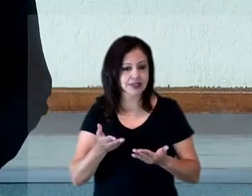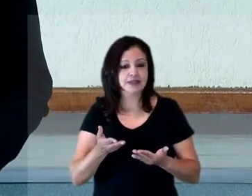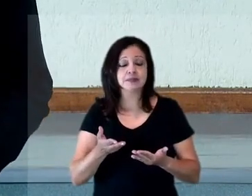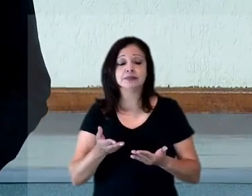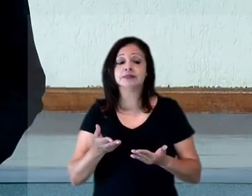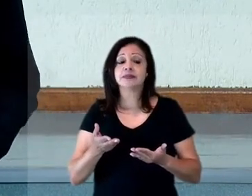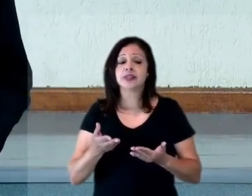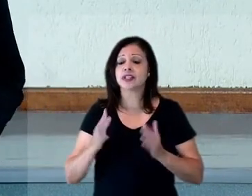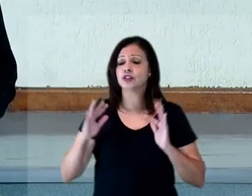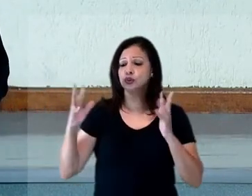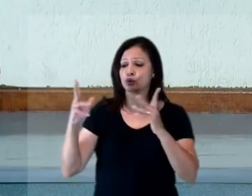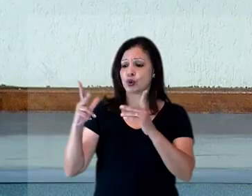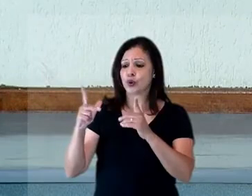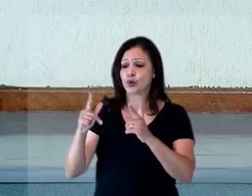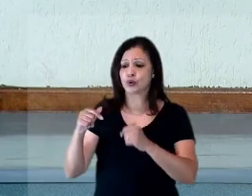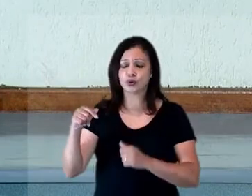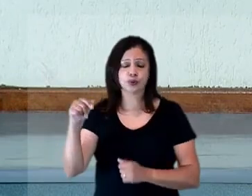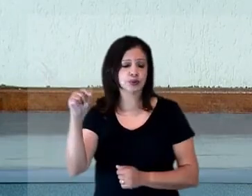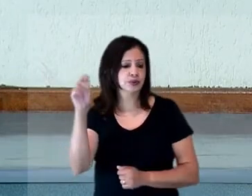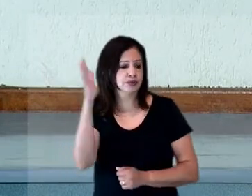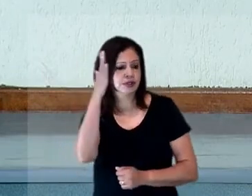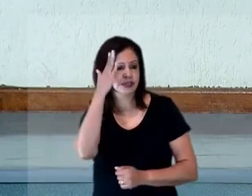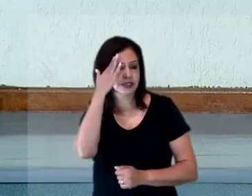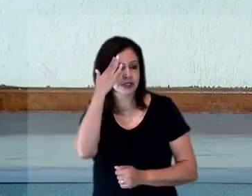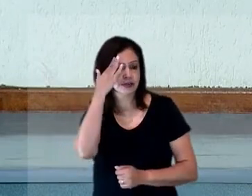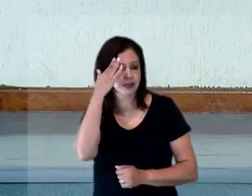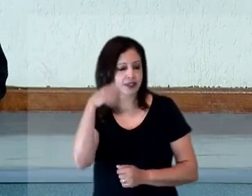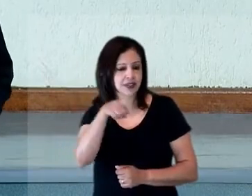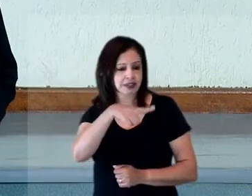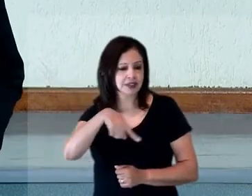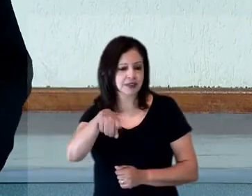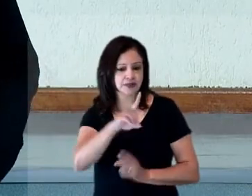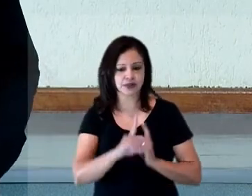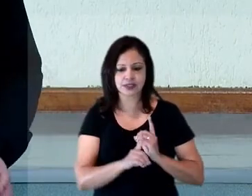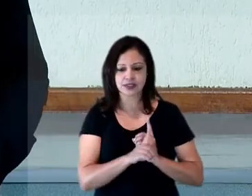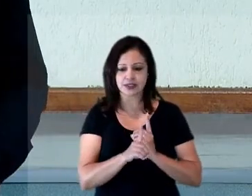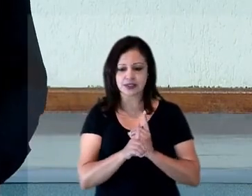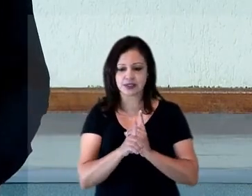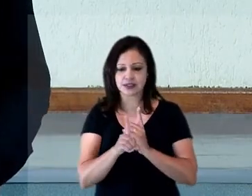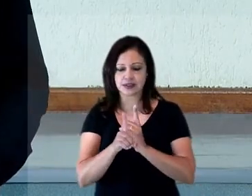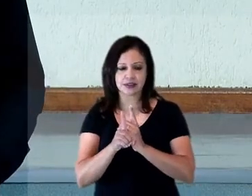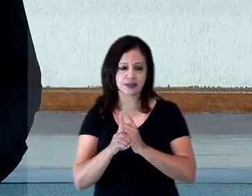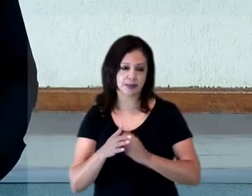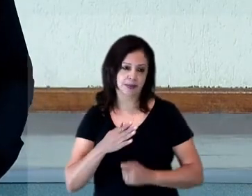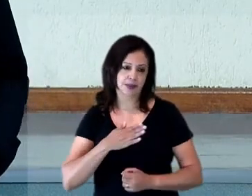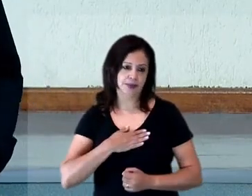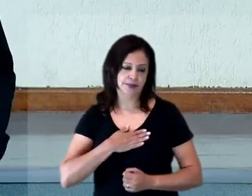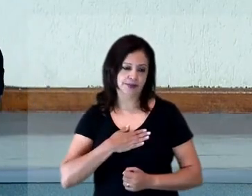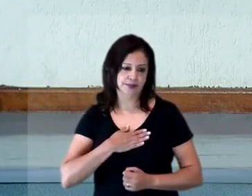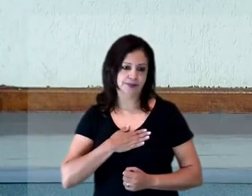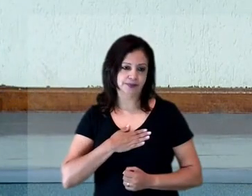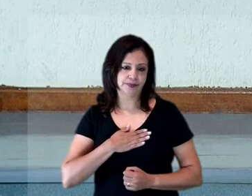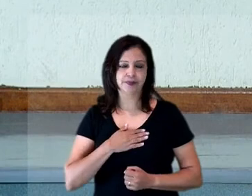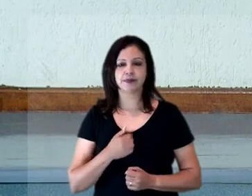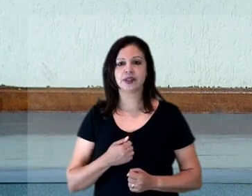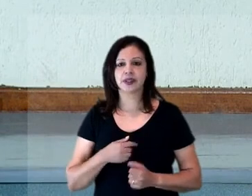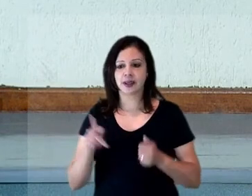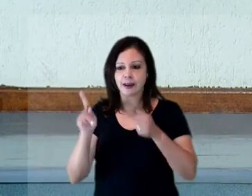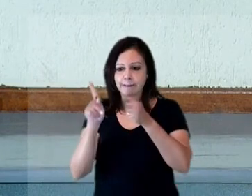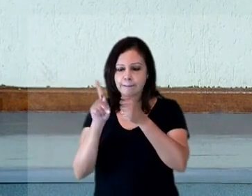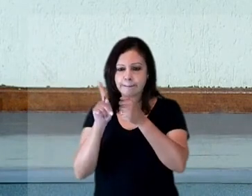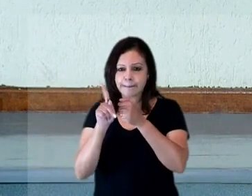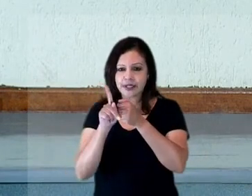meus discípulos, se vocês se amarem uns aos outros. Simão Pedro lhe